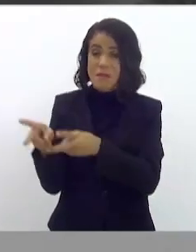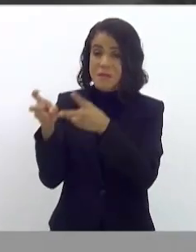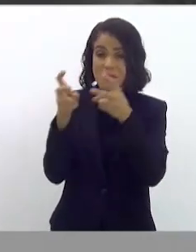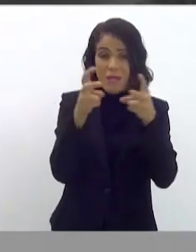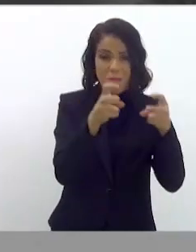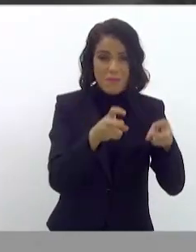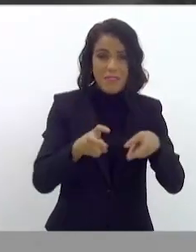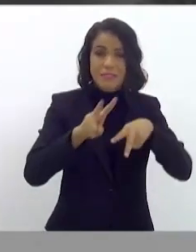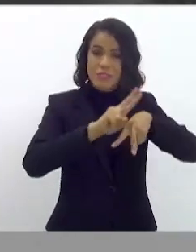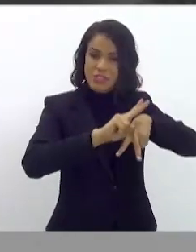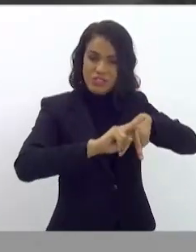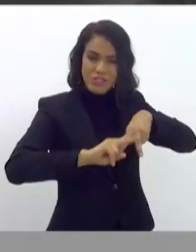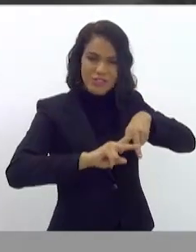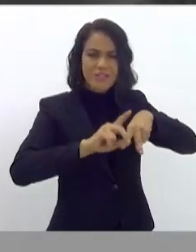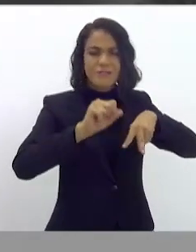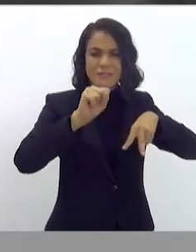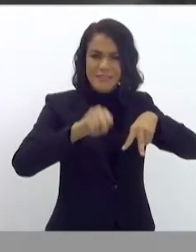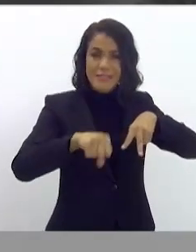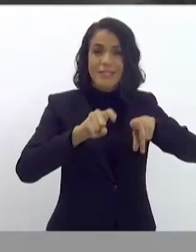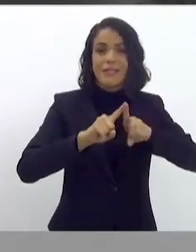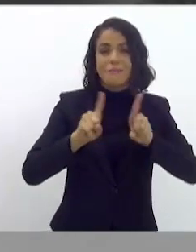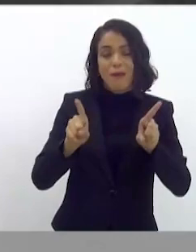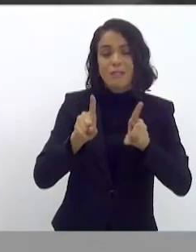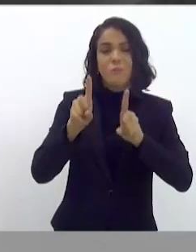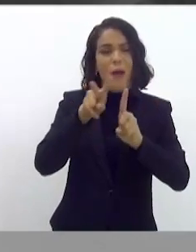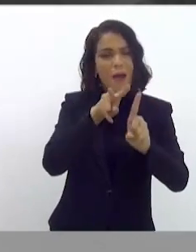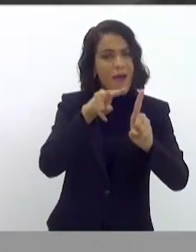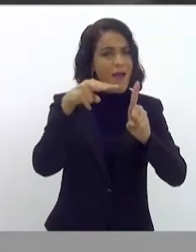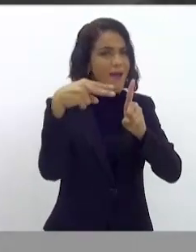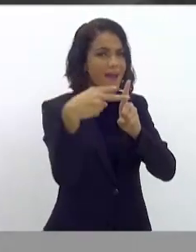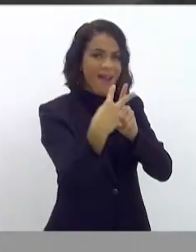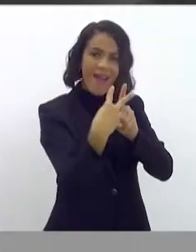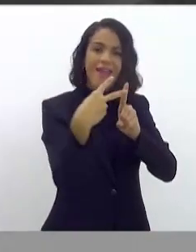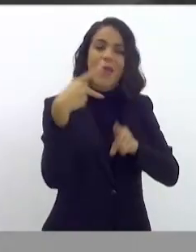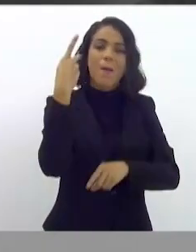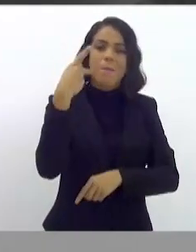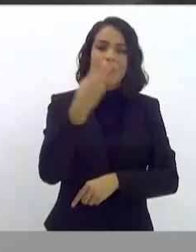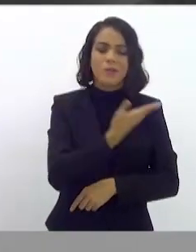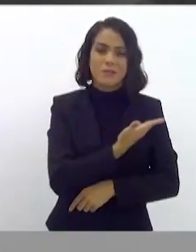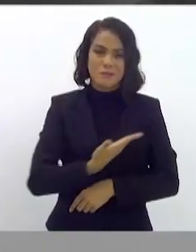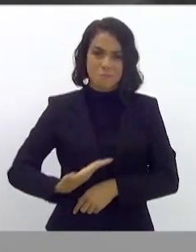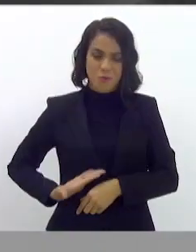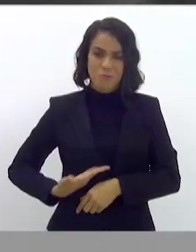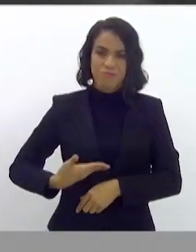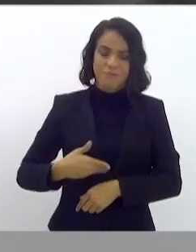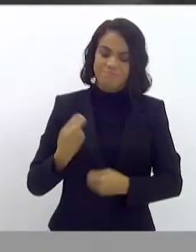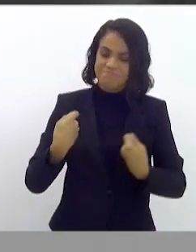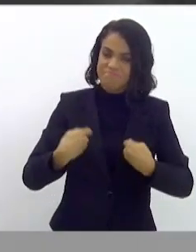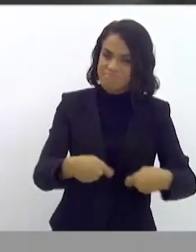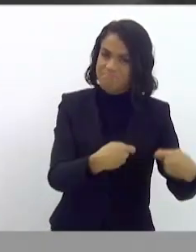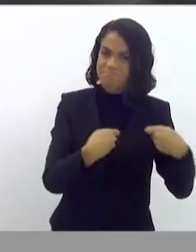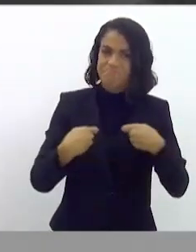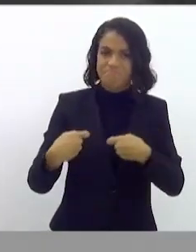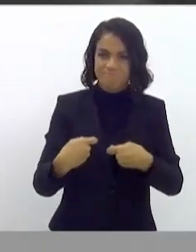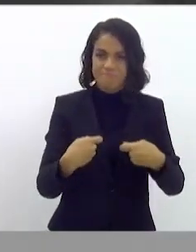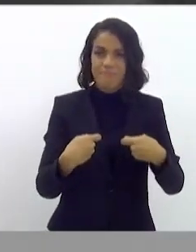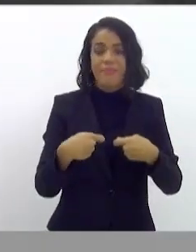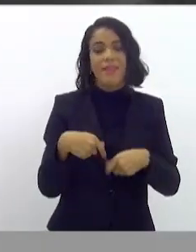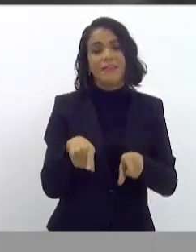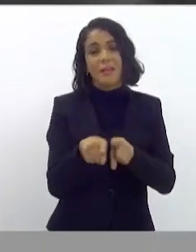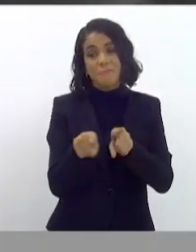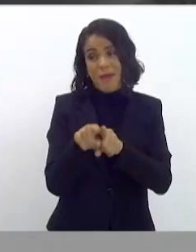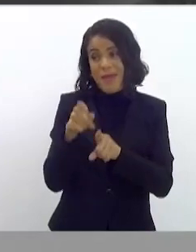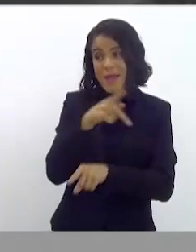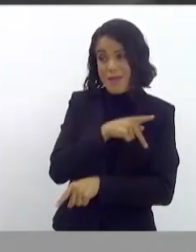gênero, mas ampliando ela para uma percepção totalizante que a política pública precisa ter. Como Vossa